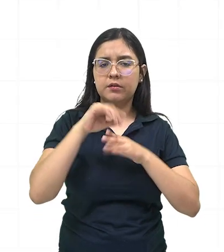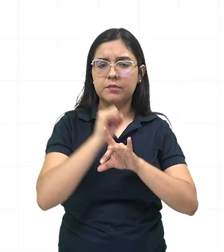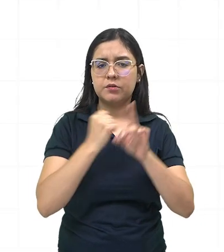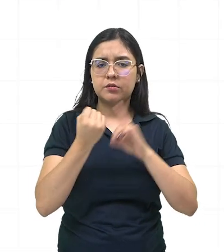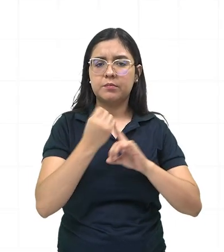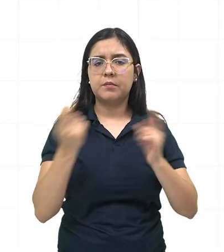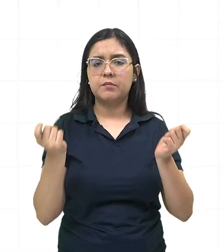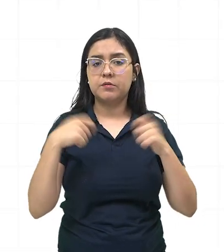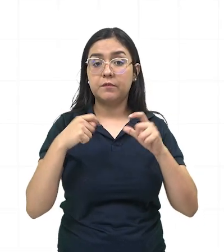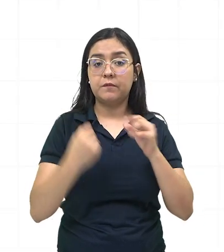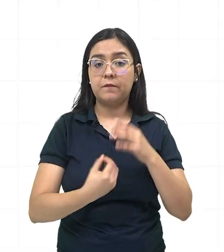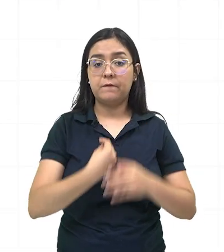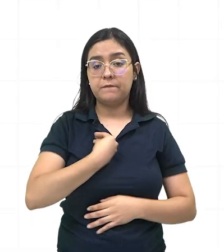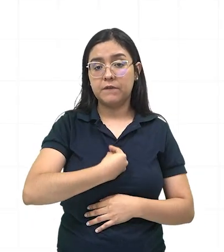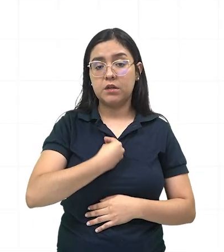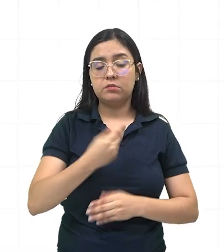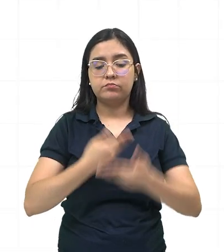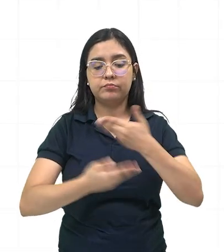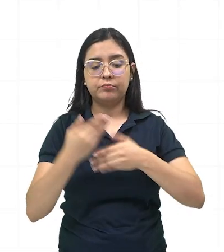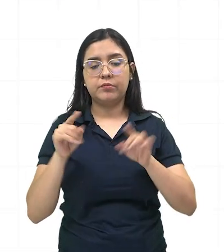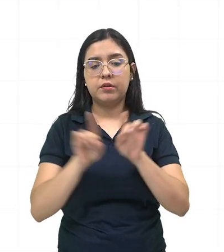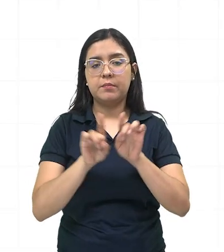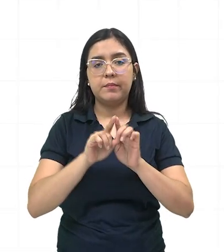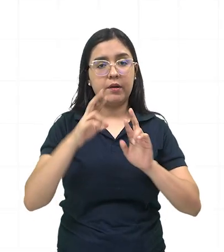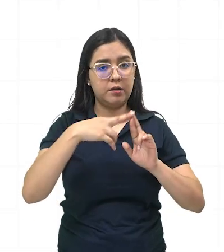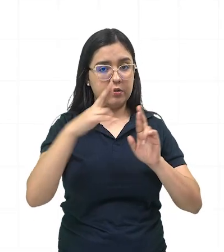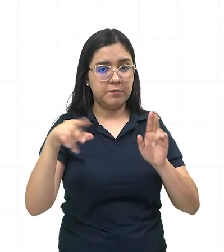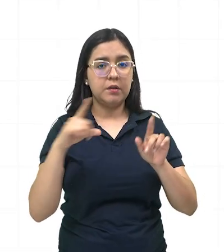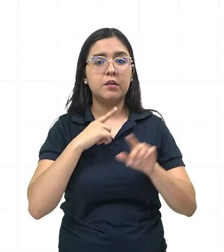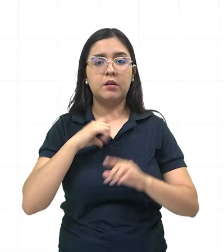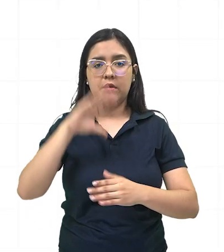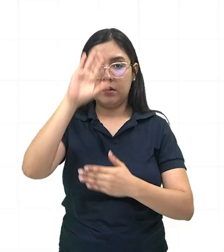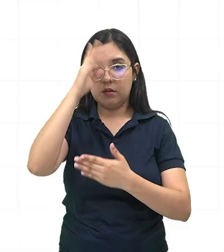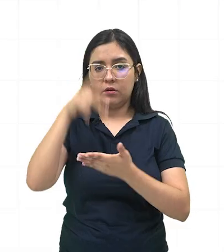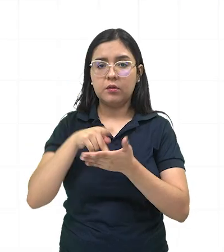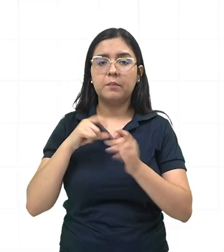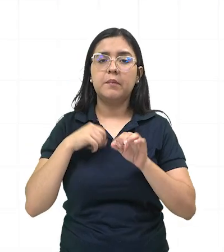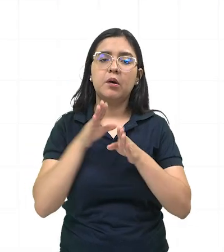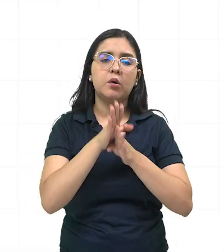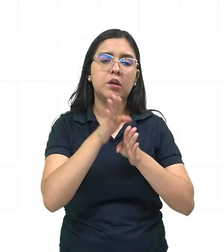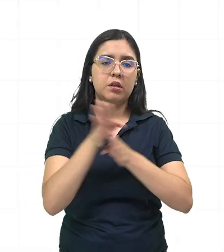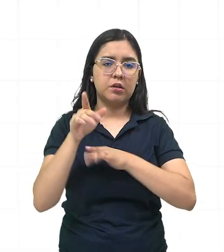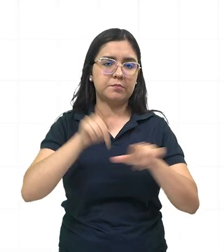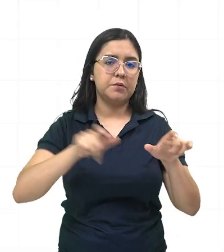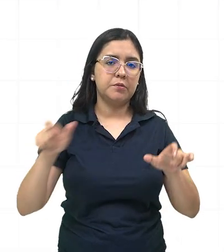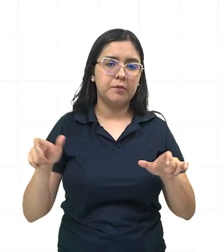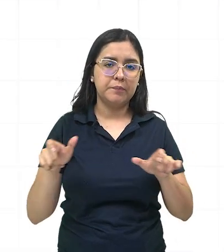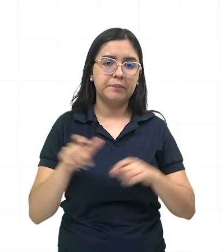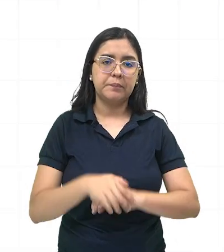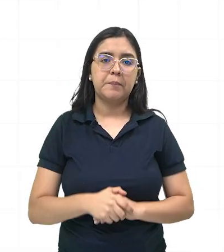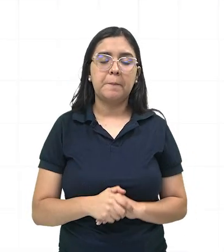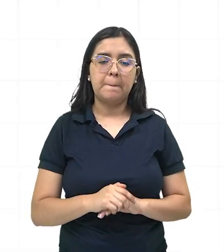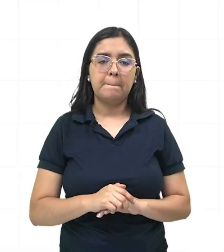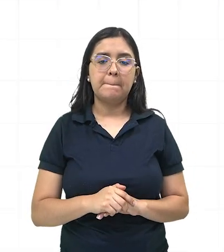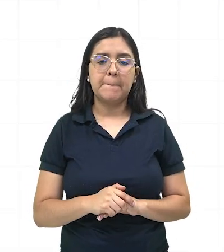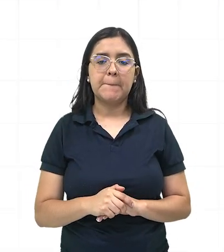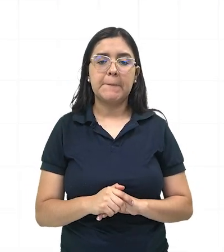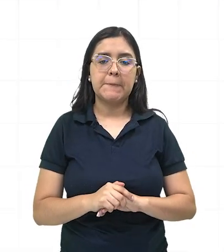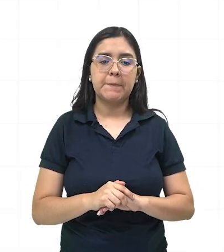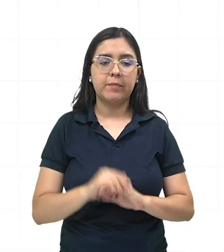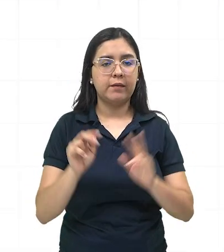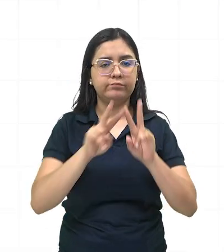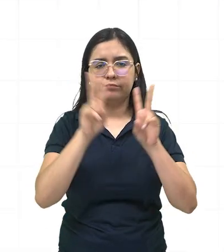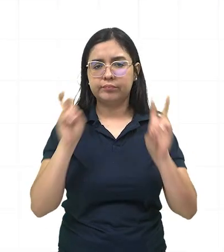para viver em harmonia, as religiões têm dogmas para orientar seus fiéis em questões